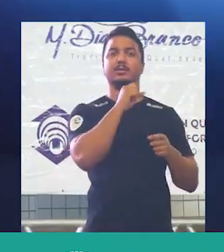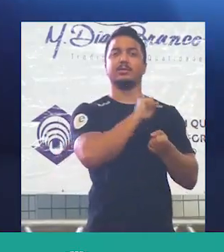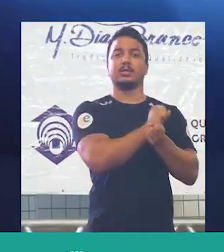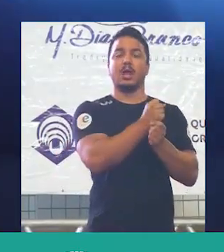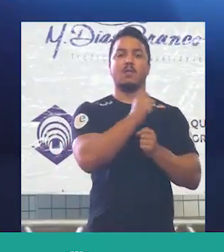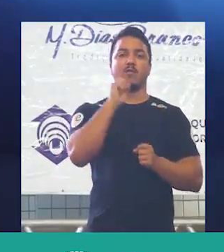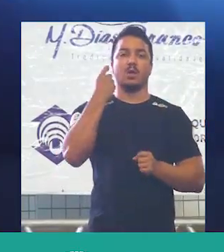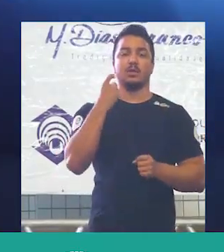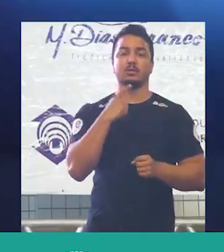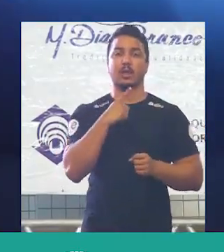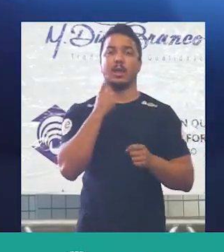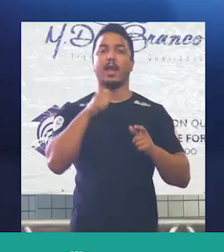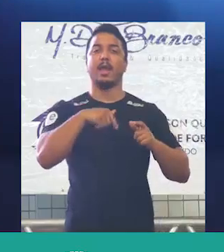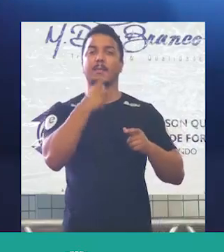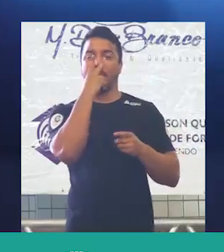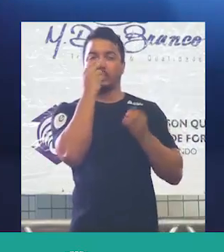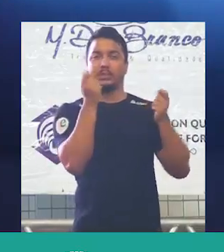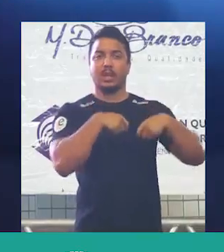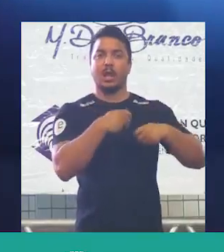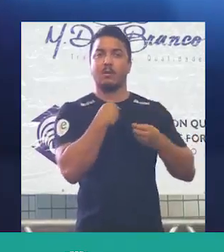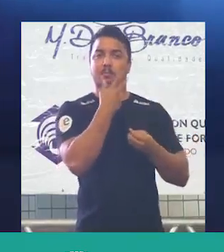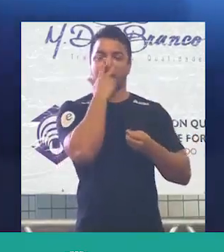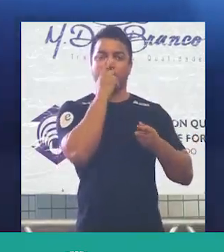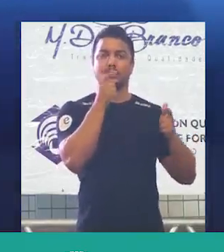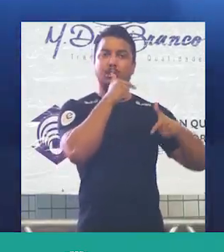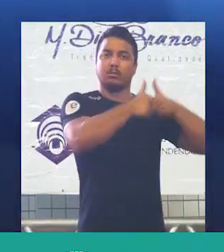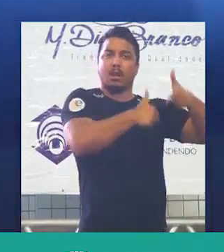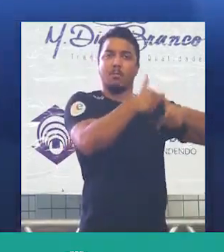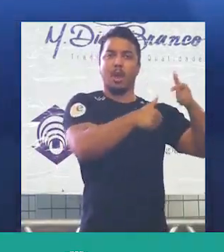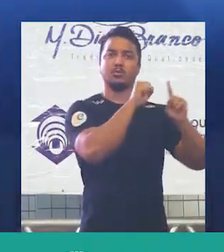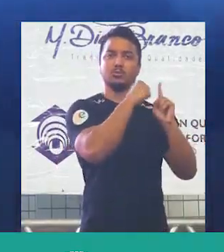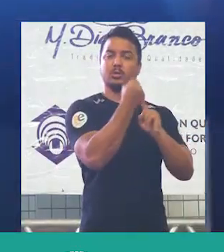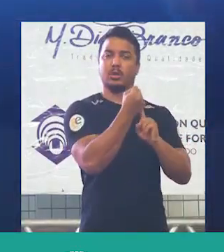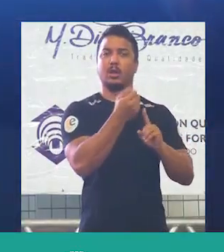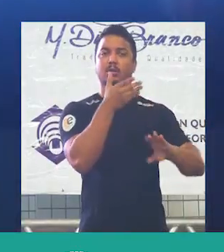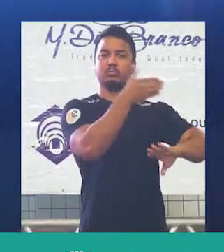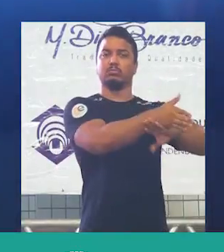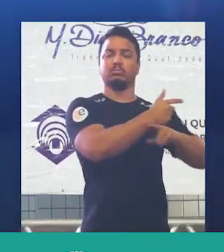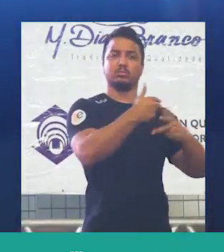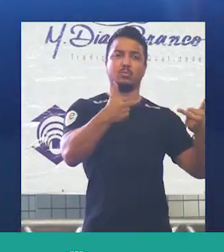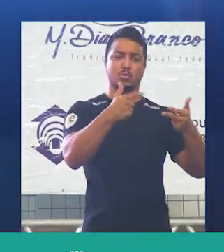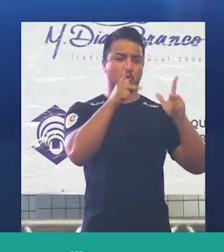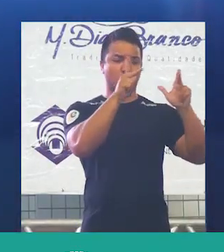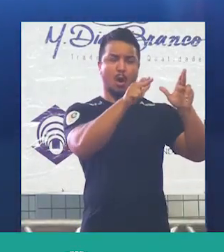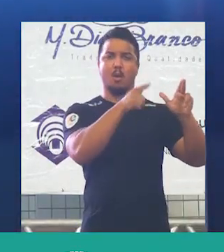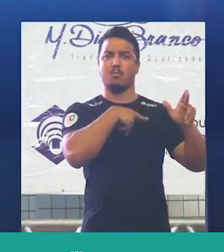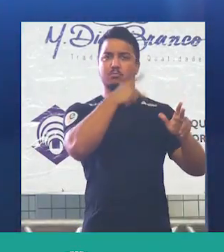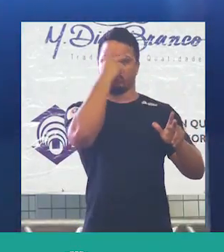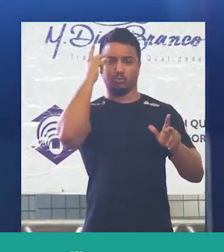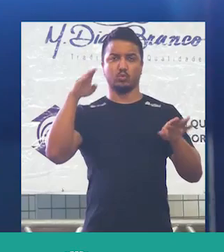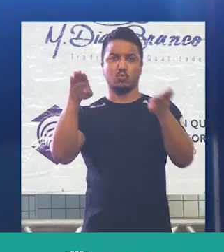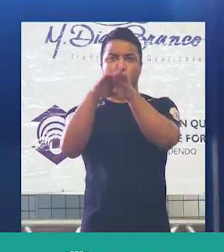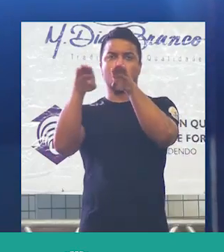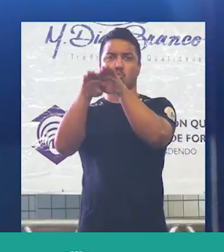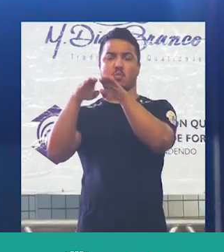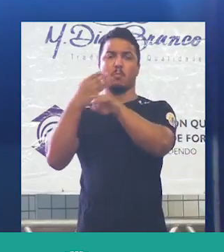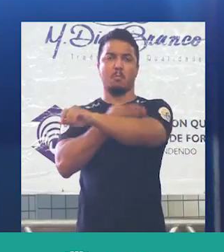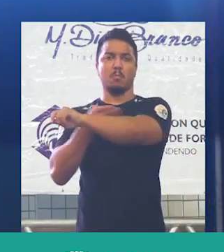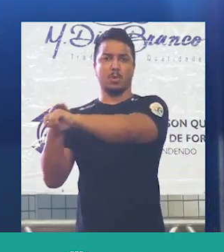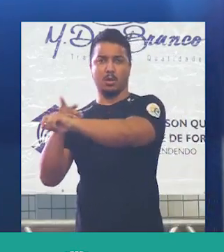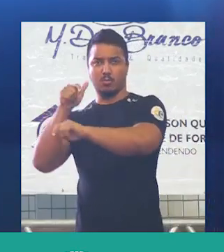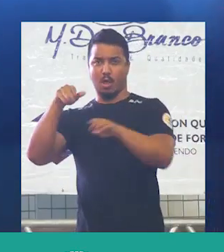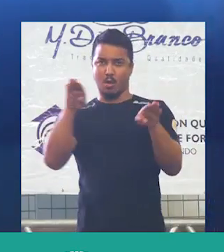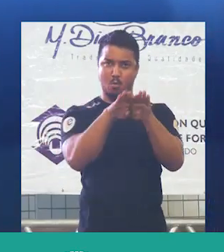ex-escravos, condições deles poderem adentrar na sociedade nas mesmas condições de igualdade